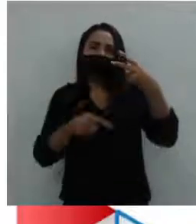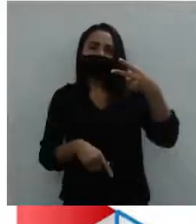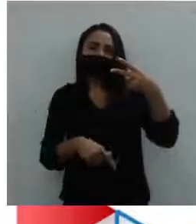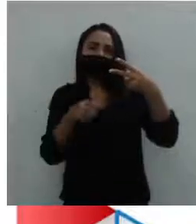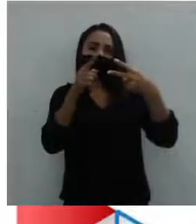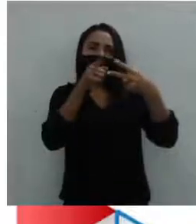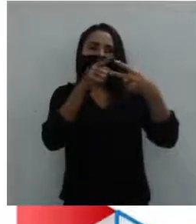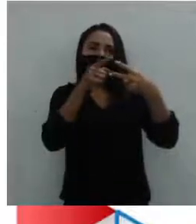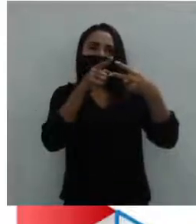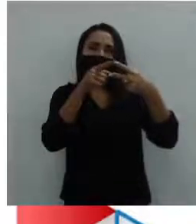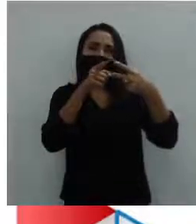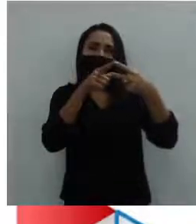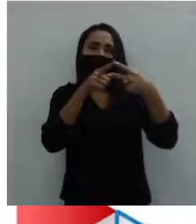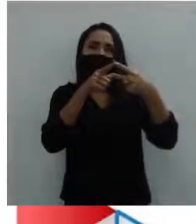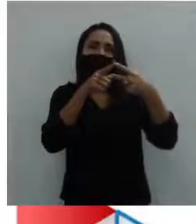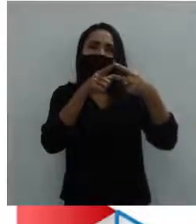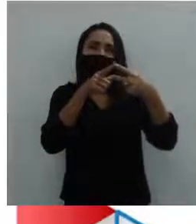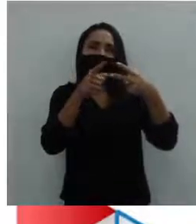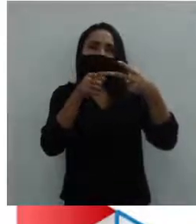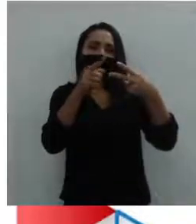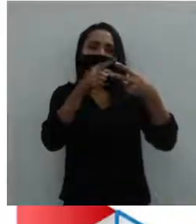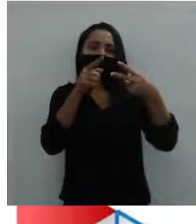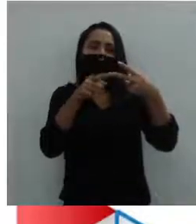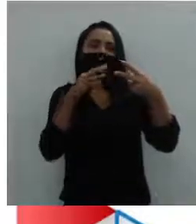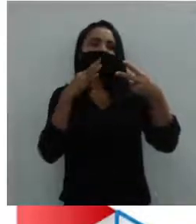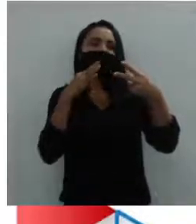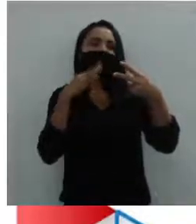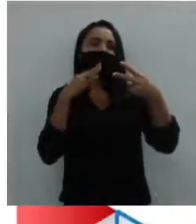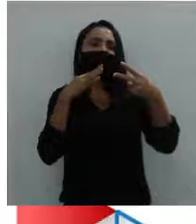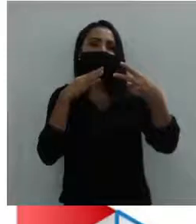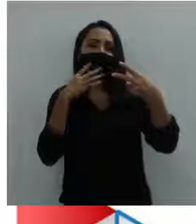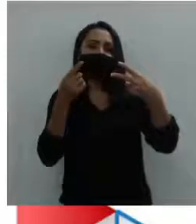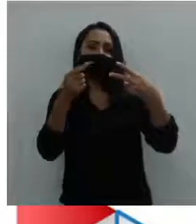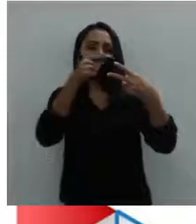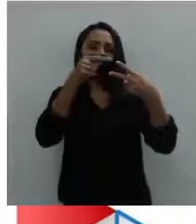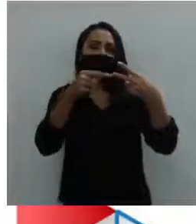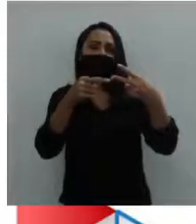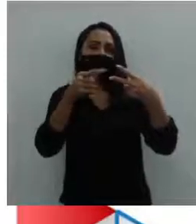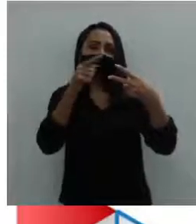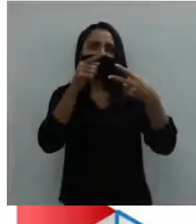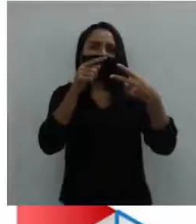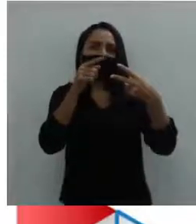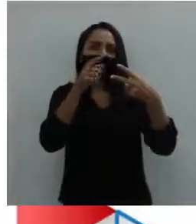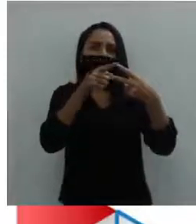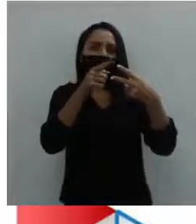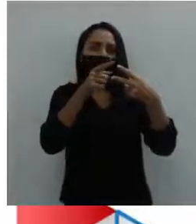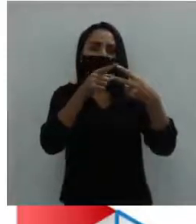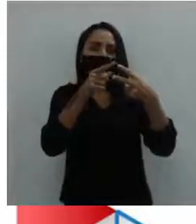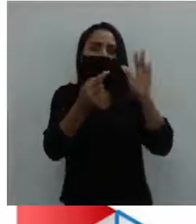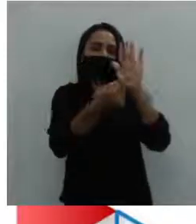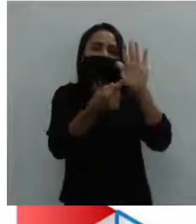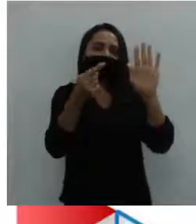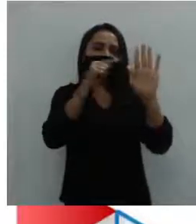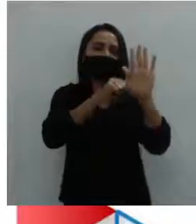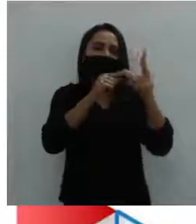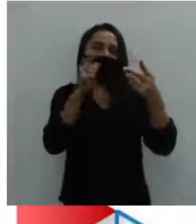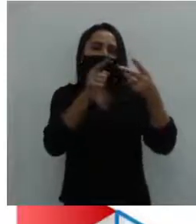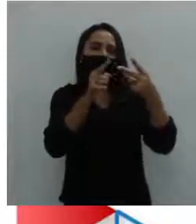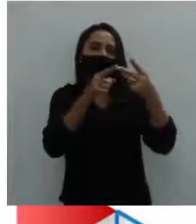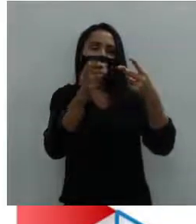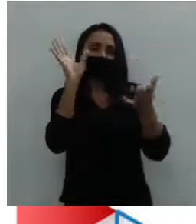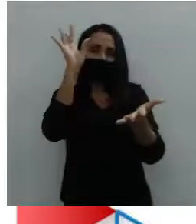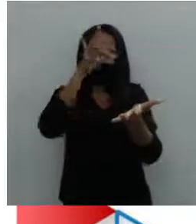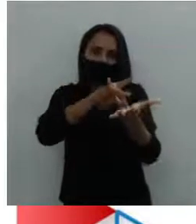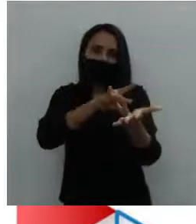e conotativos. Vamos conhecer um pouco aqueles que são conotativos e aqueles que são